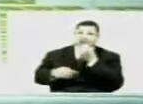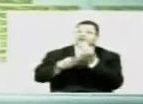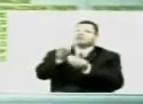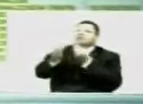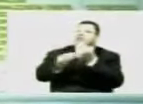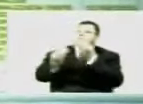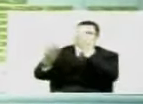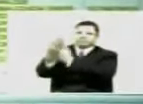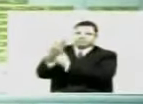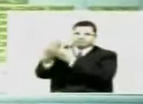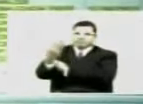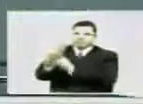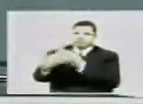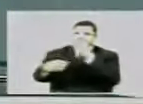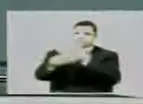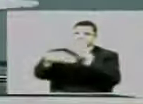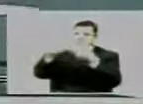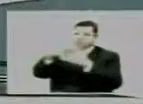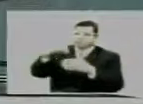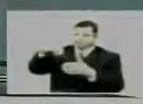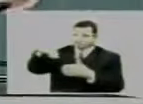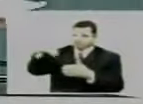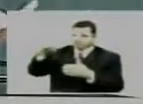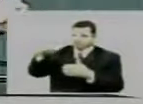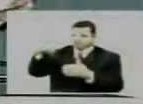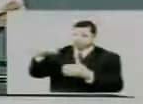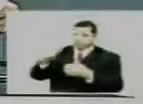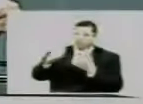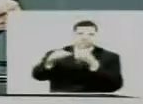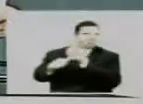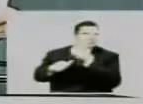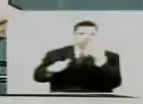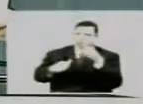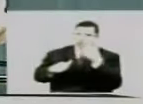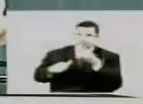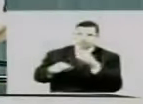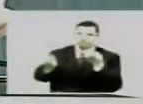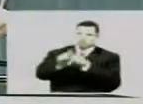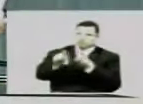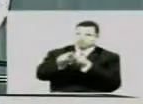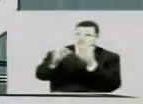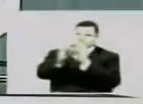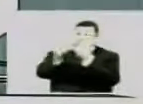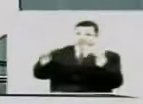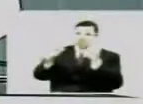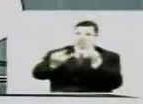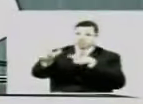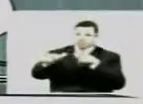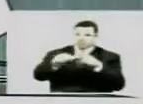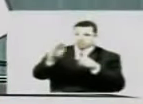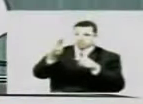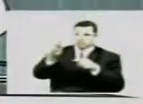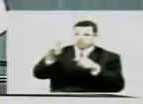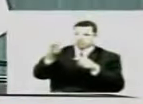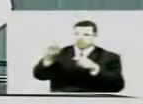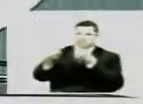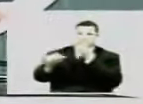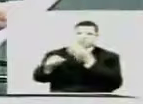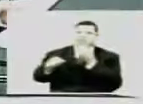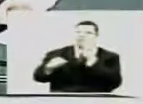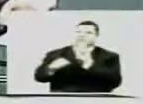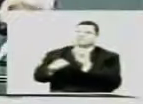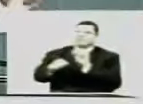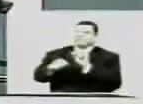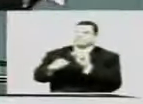Com o arquivamento da obra do monotrilho, nós não teremos também a liberação dos recursos do BRT. E